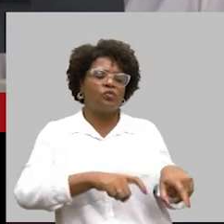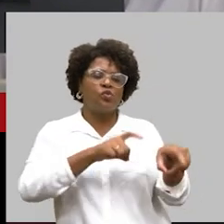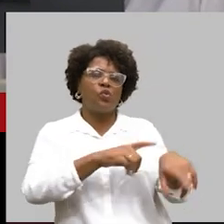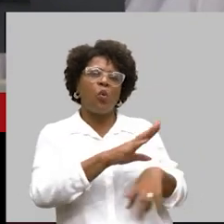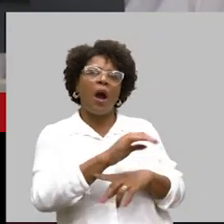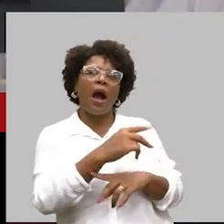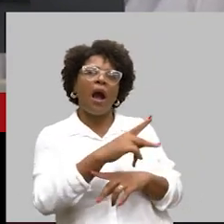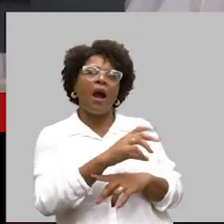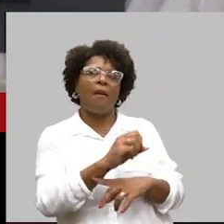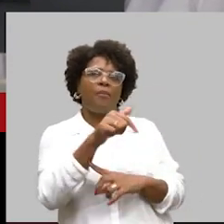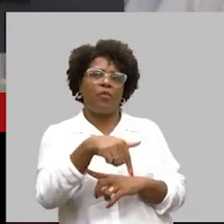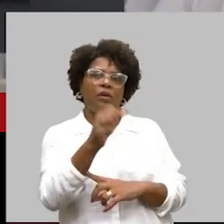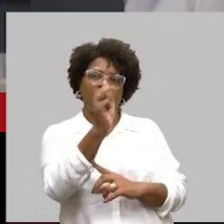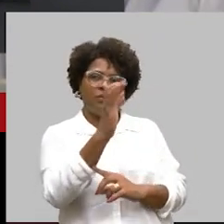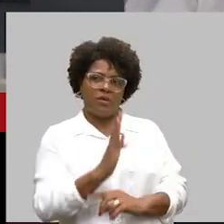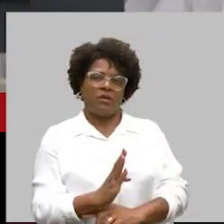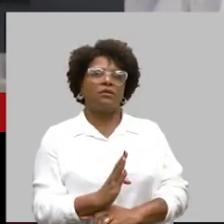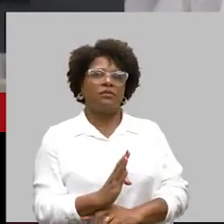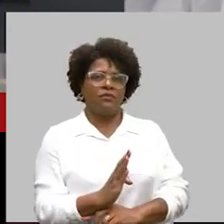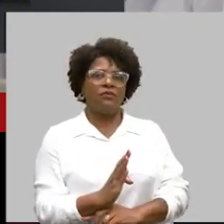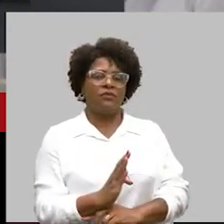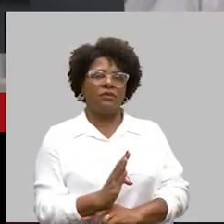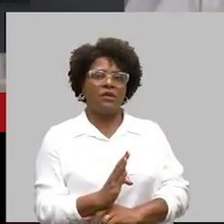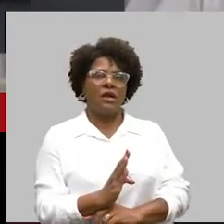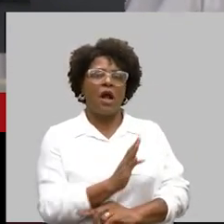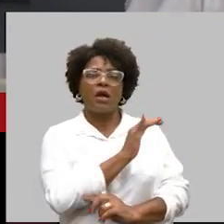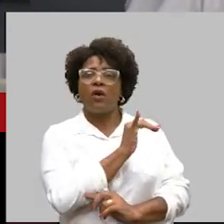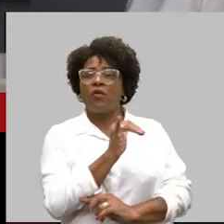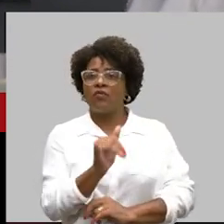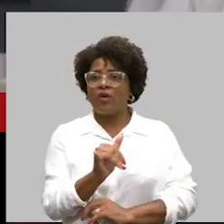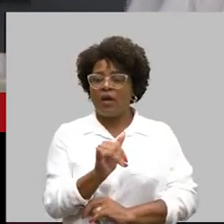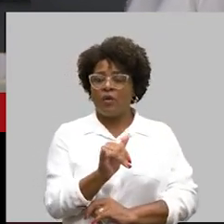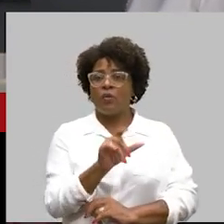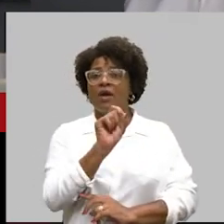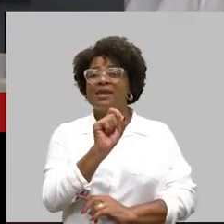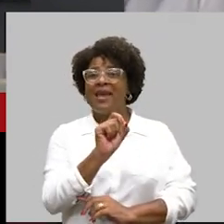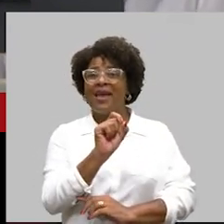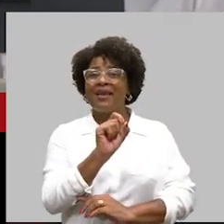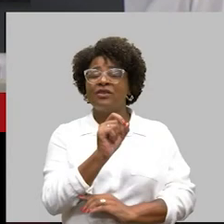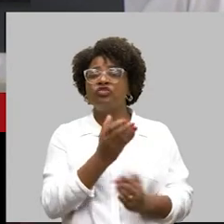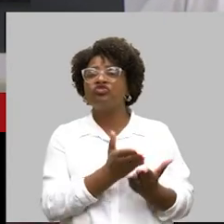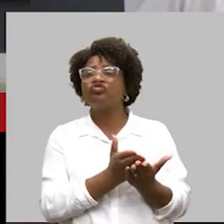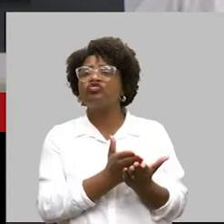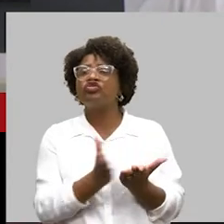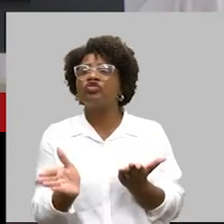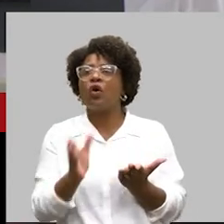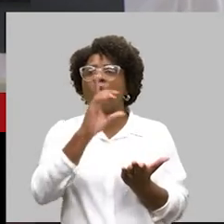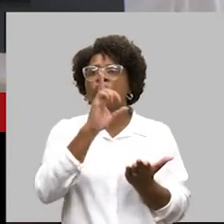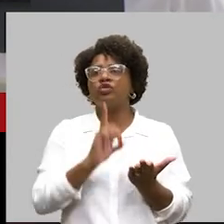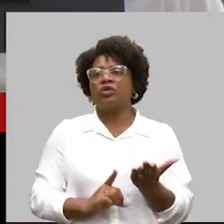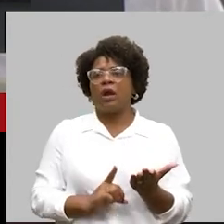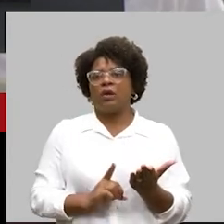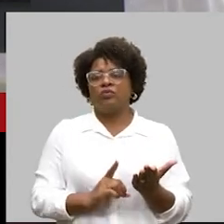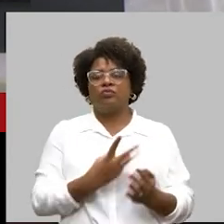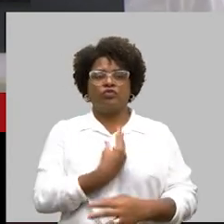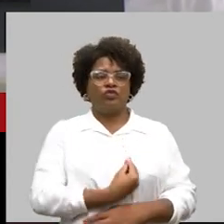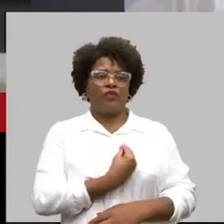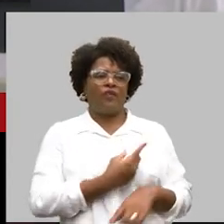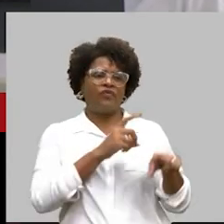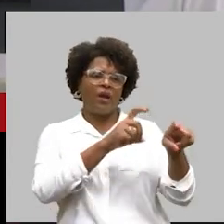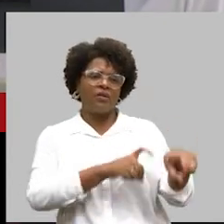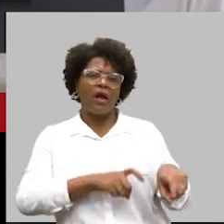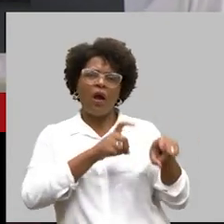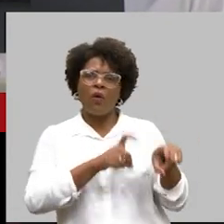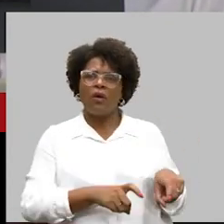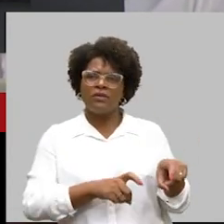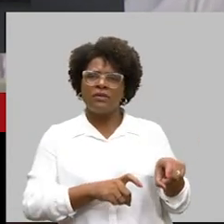digo que quem tirou o direito de sermos camponeses quem quer tirar da